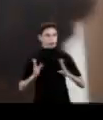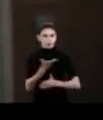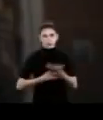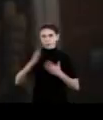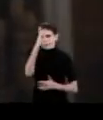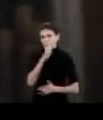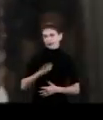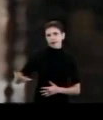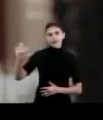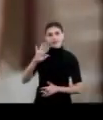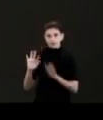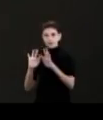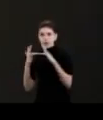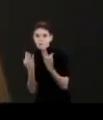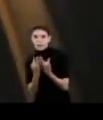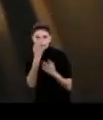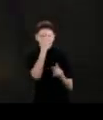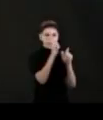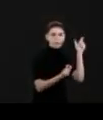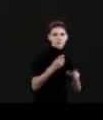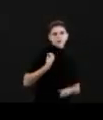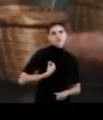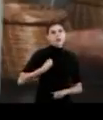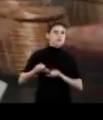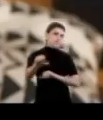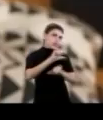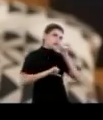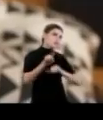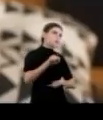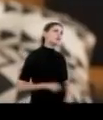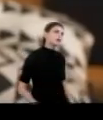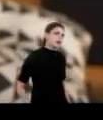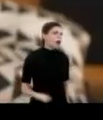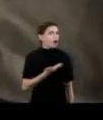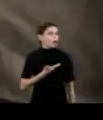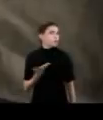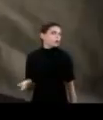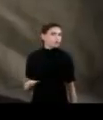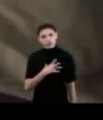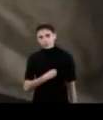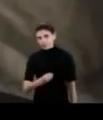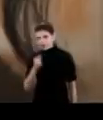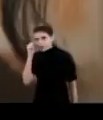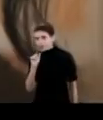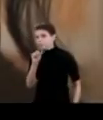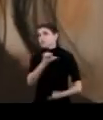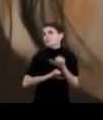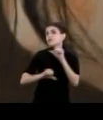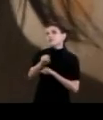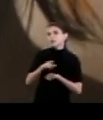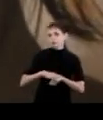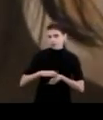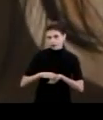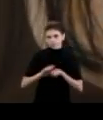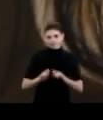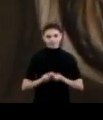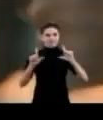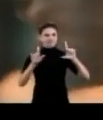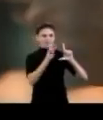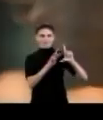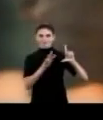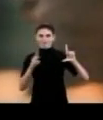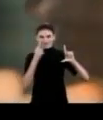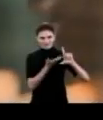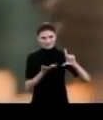do que isso, destruir famílias, reputações, vidas. E se a vítima fosse um amigo, sua filha? E se fosse você? Acesse